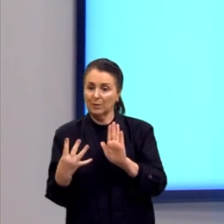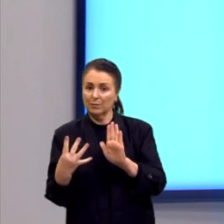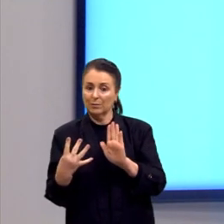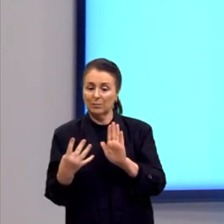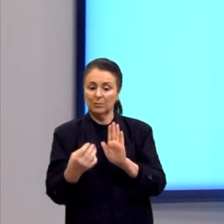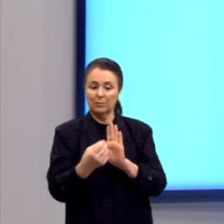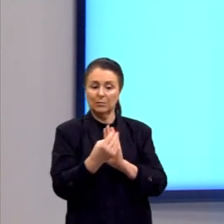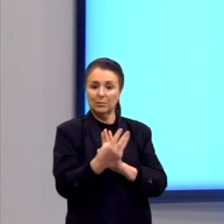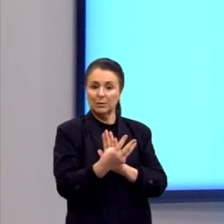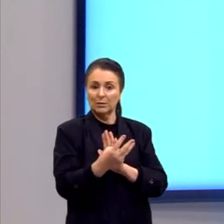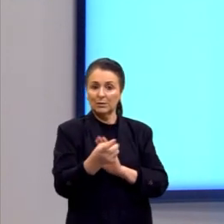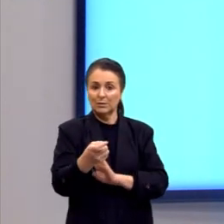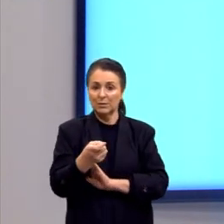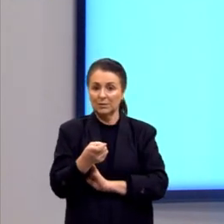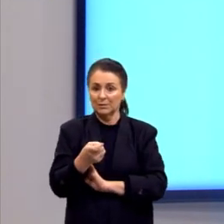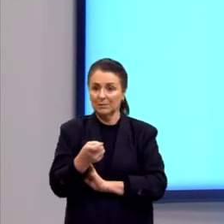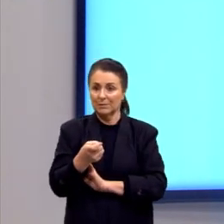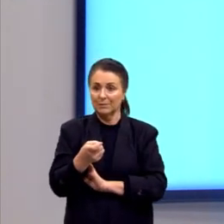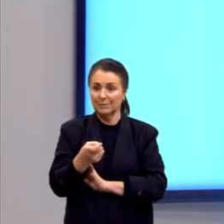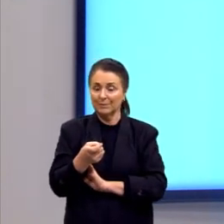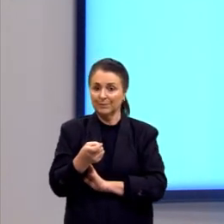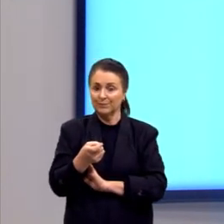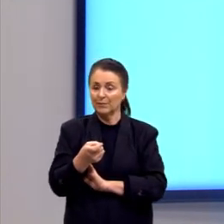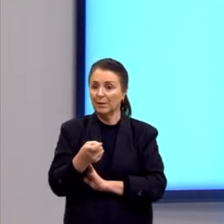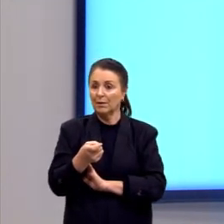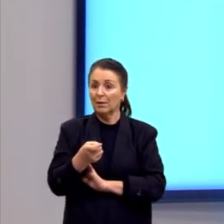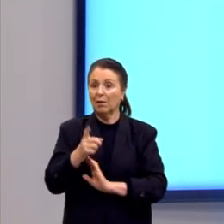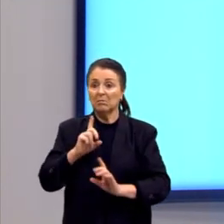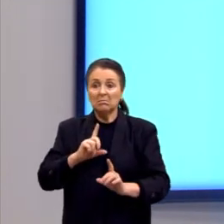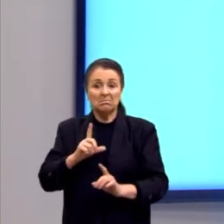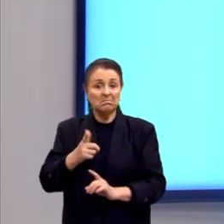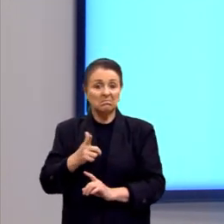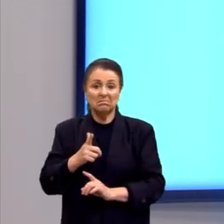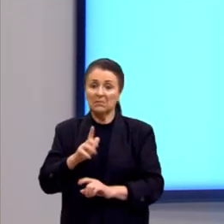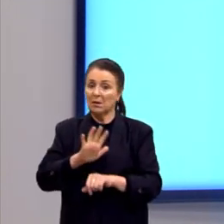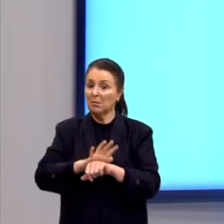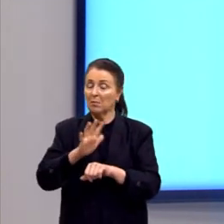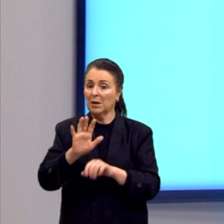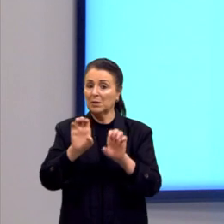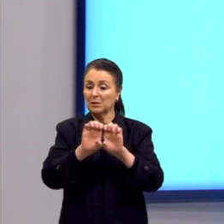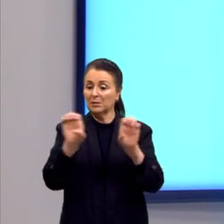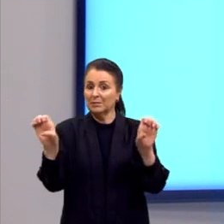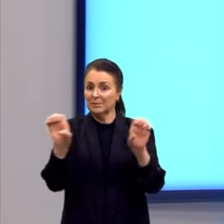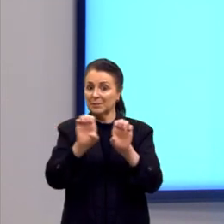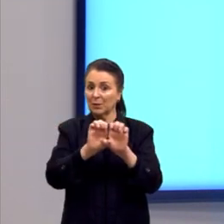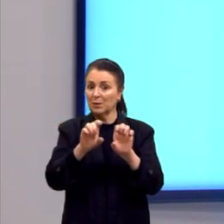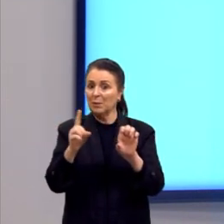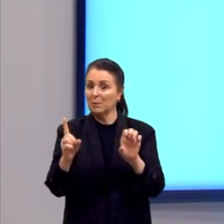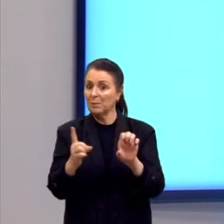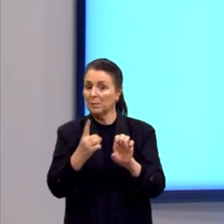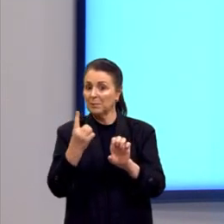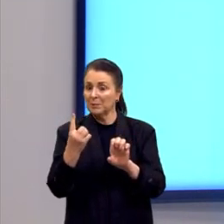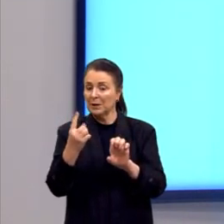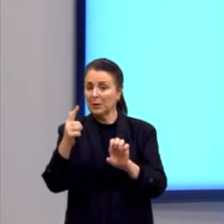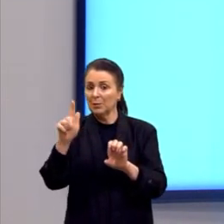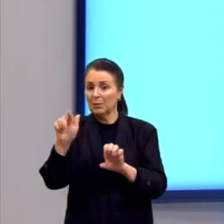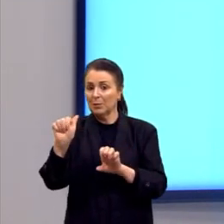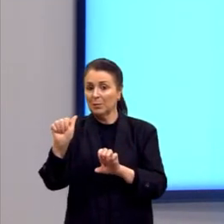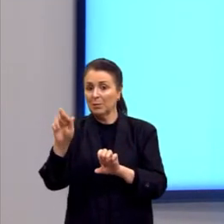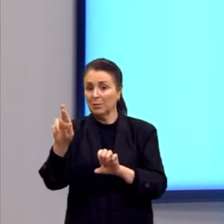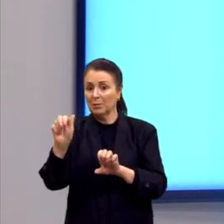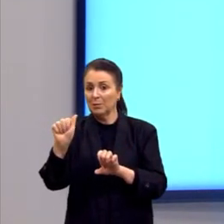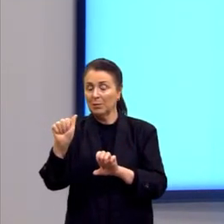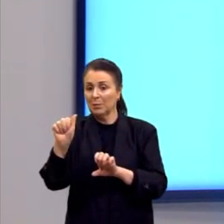3x aqui gente não chega é mas em uma equação de primeiro grau como